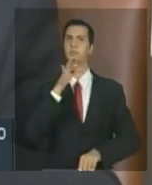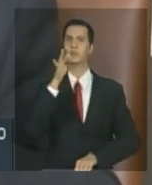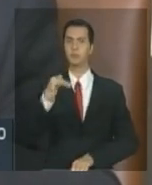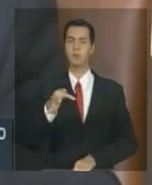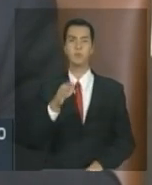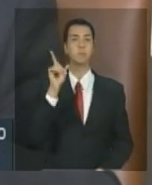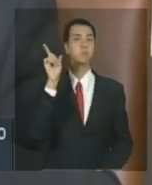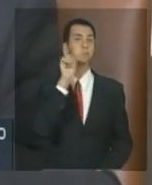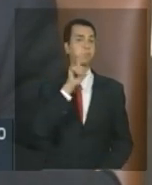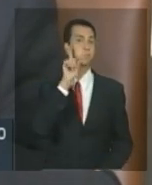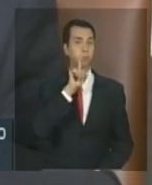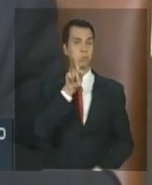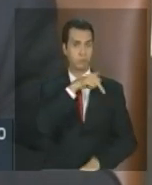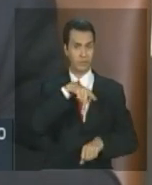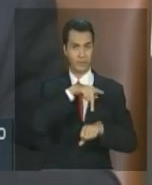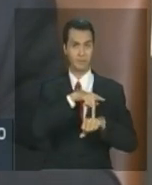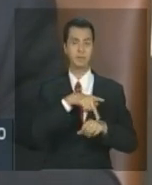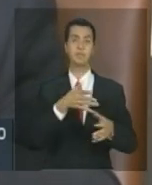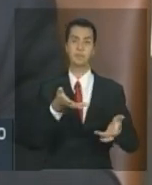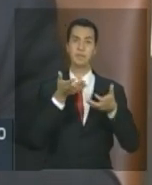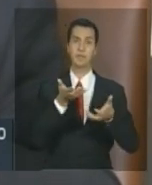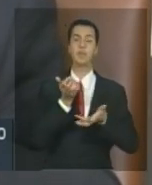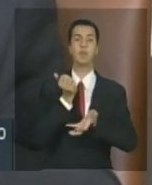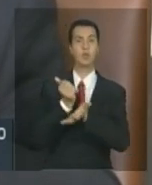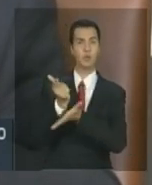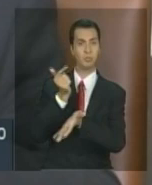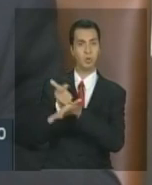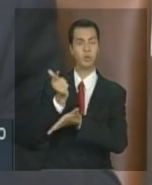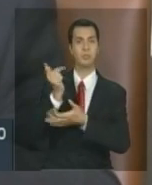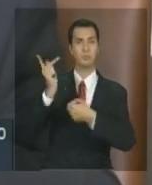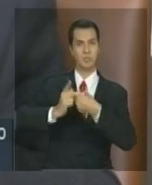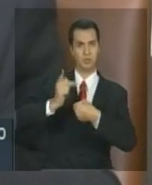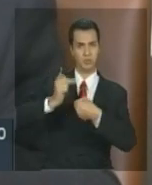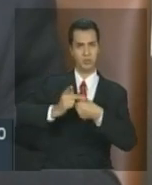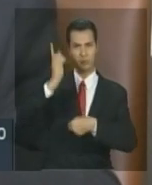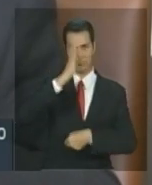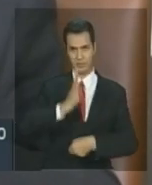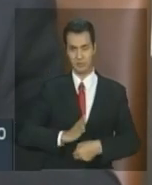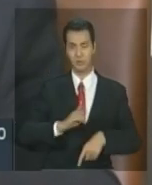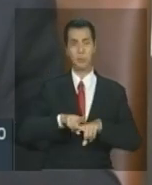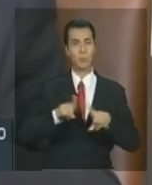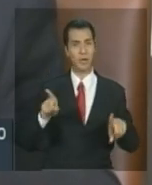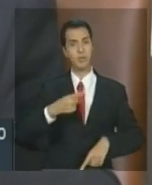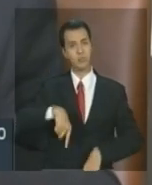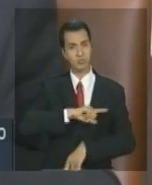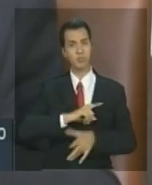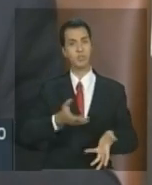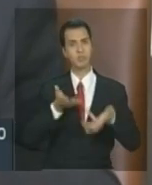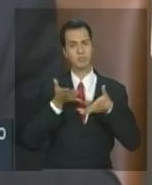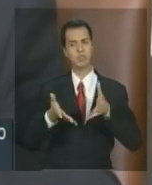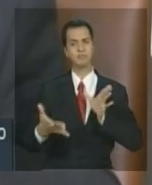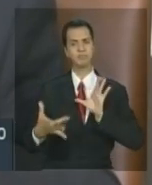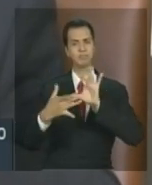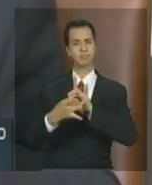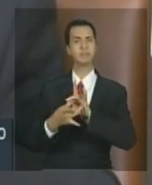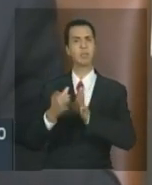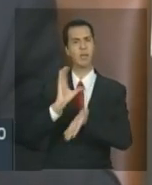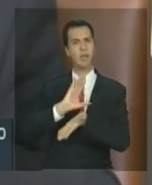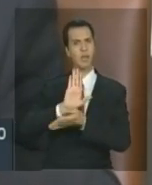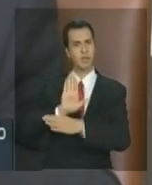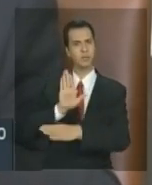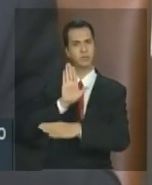não só um grande freguês do petróleo brasileiro, mas também queremos cooperar numa gama muito ampla de